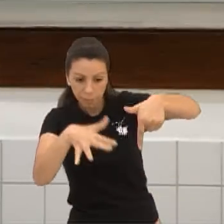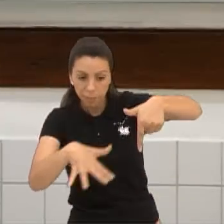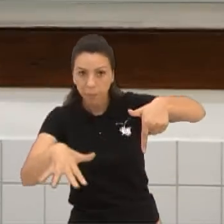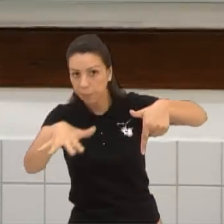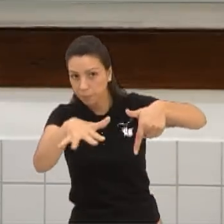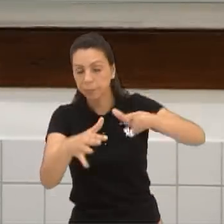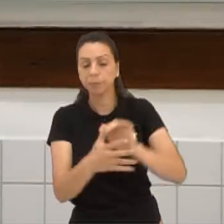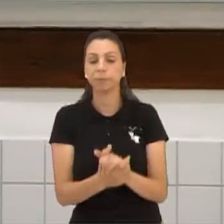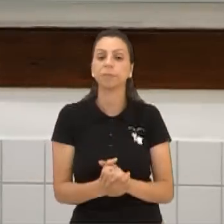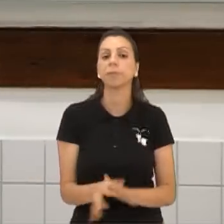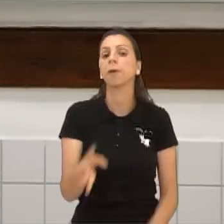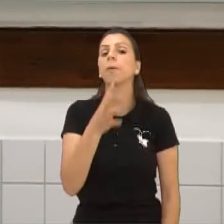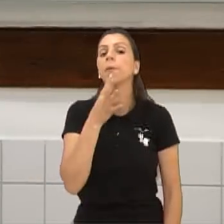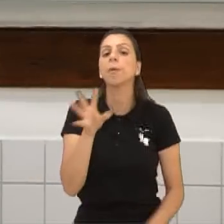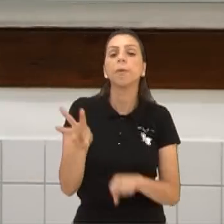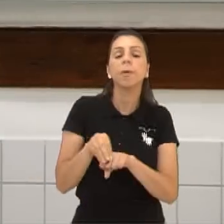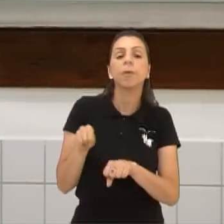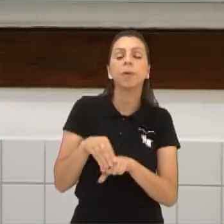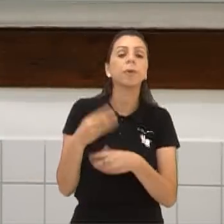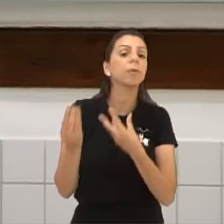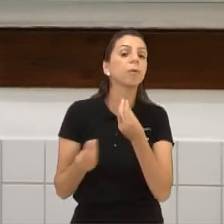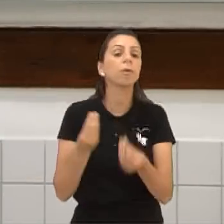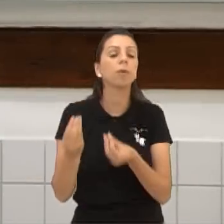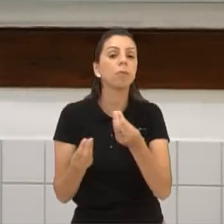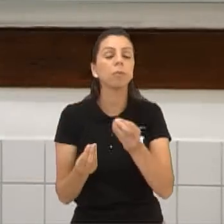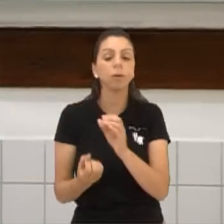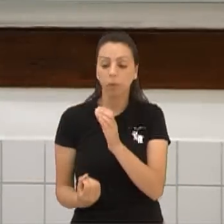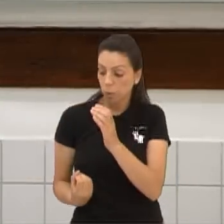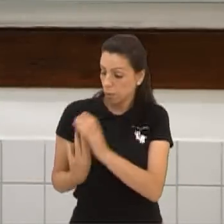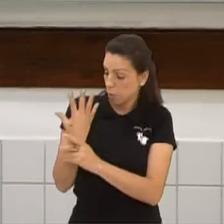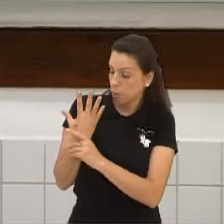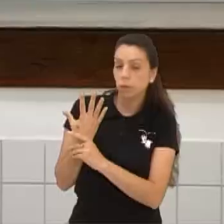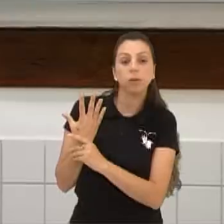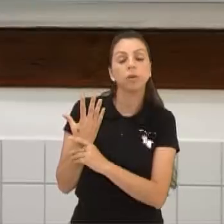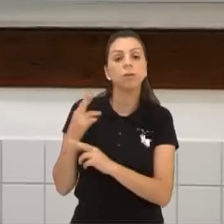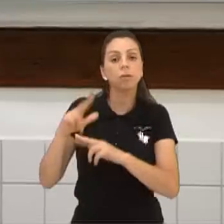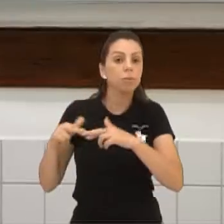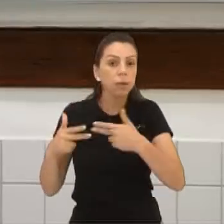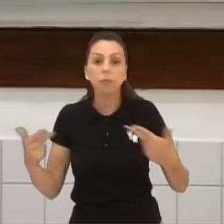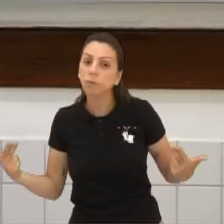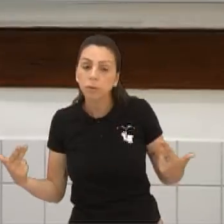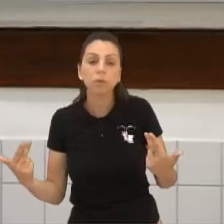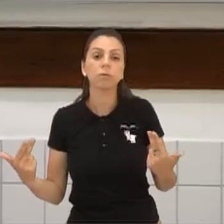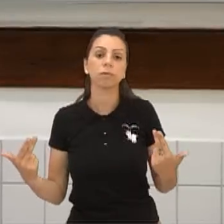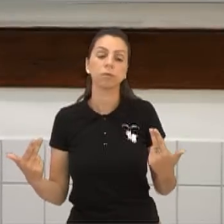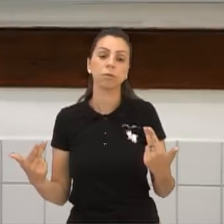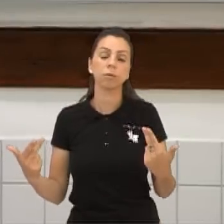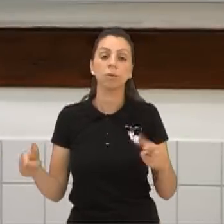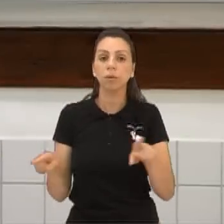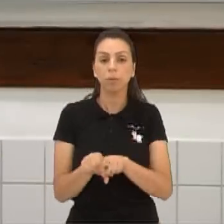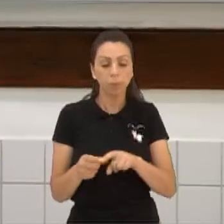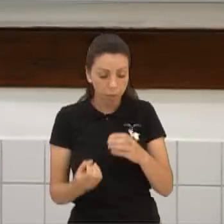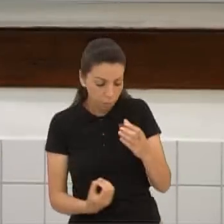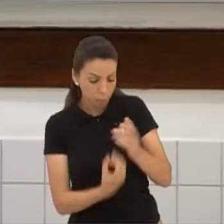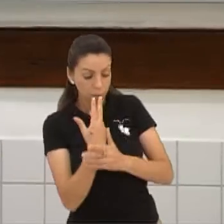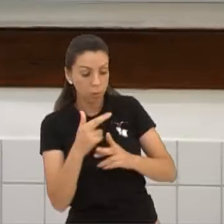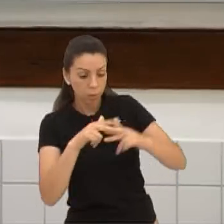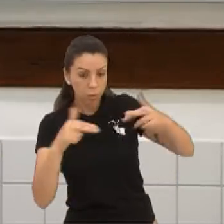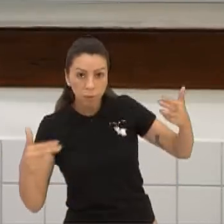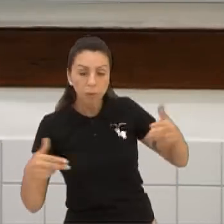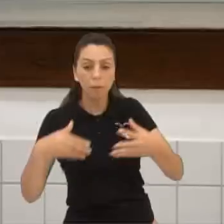ambiente. Conhecer qual é a origem de determinado composto que eu tenho utilizado, qual é a origem de